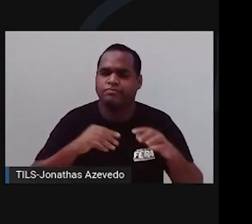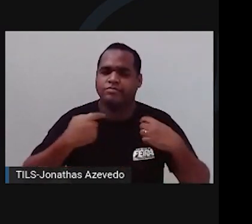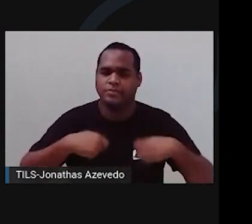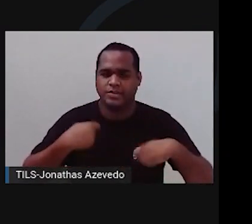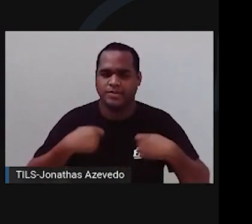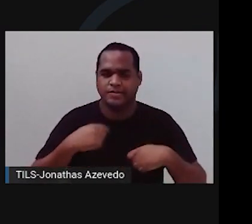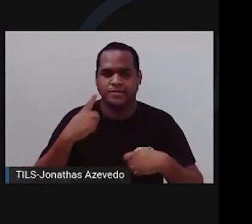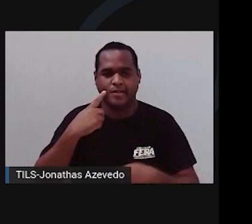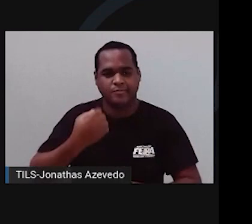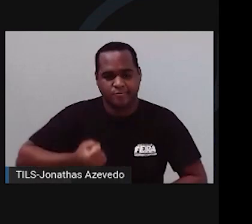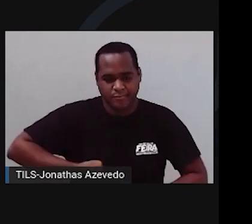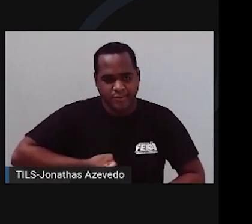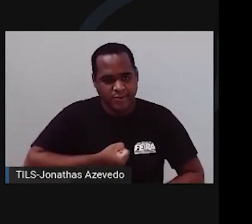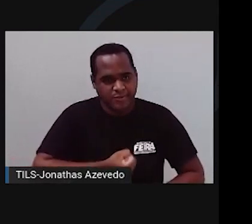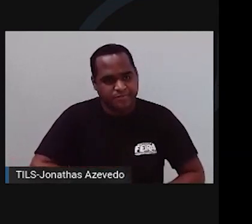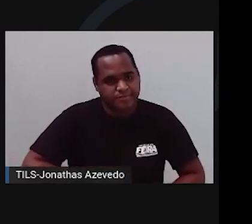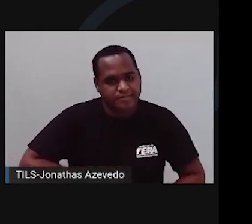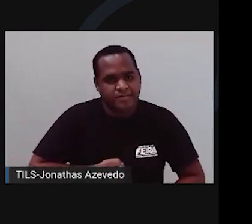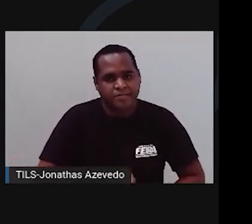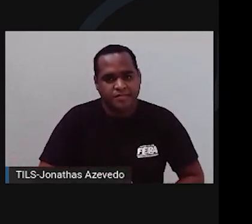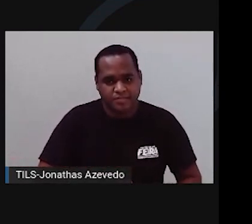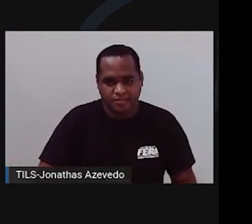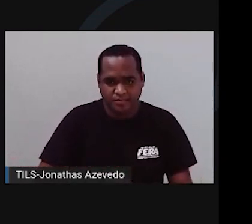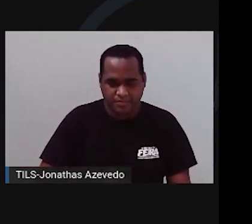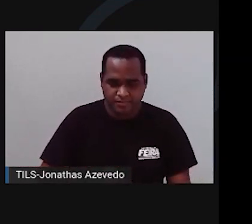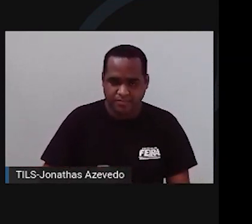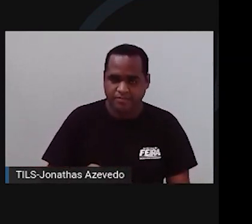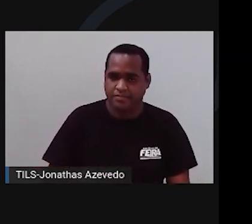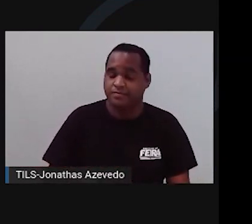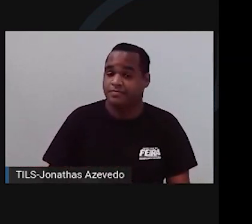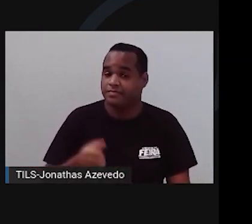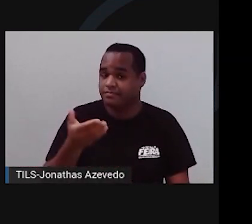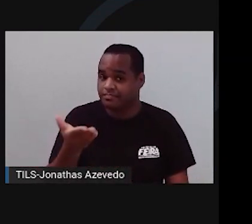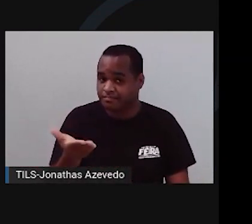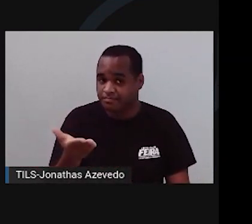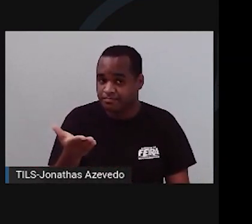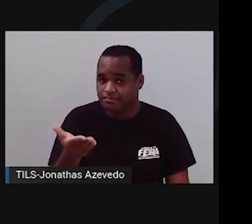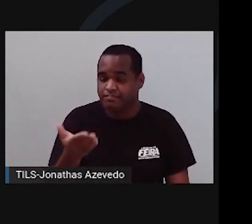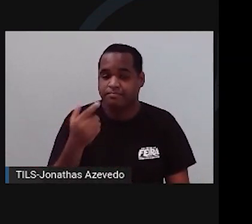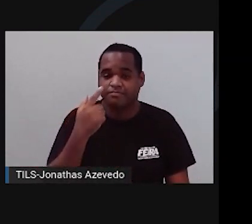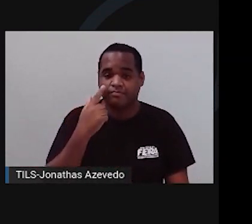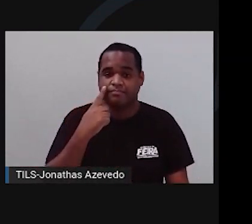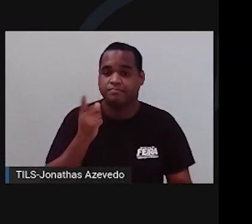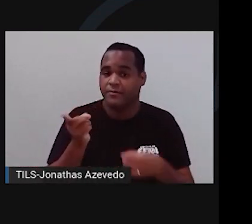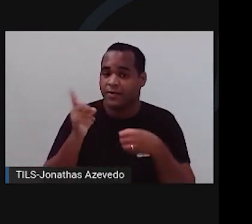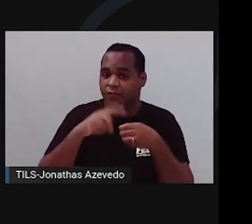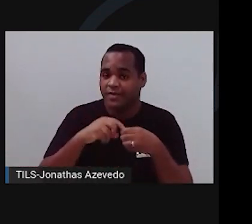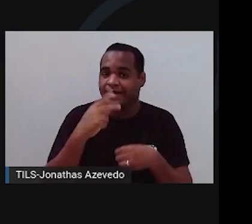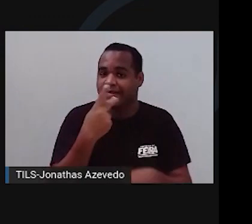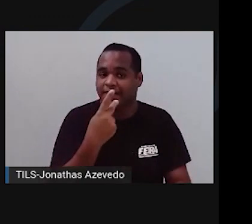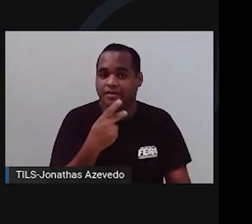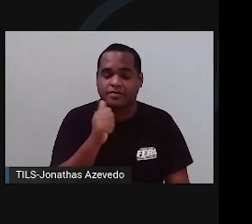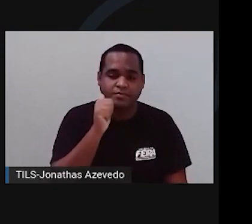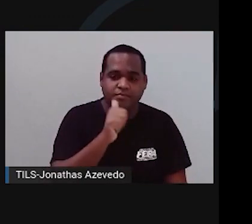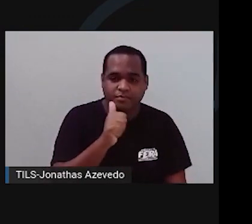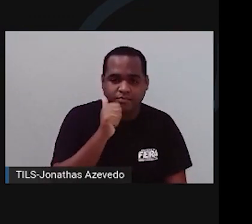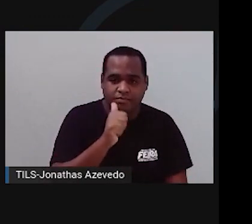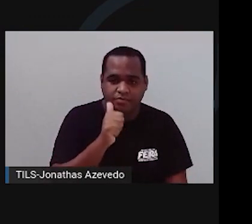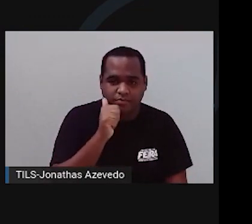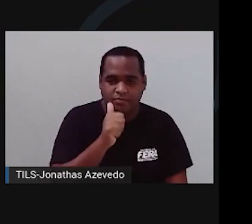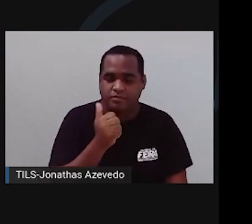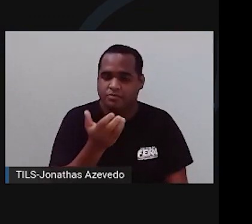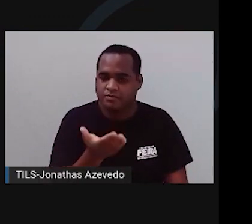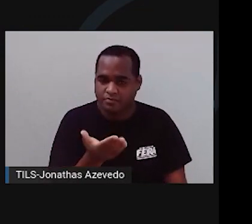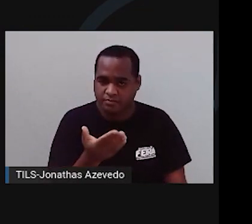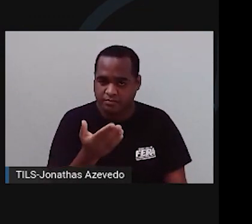ultrassom, de modo que o embrião seja depositado no endométrio, na localização